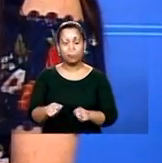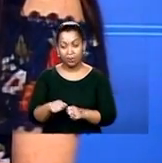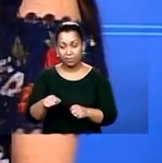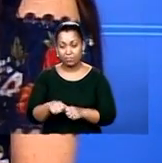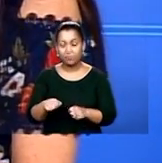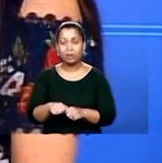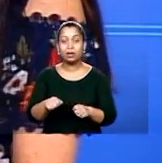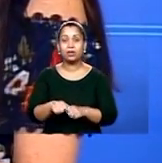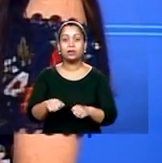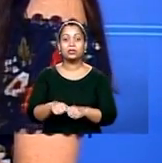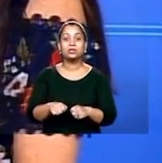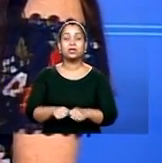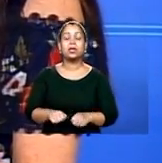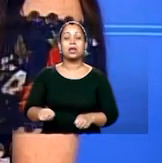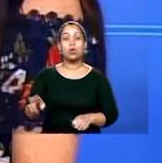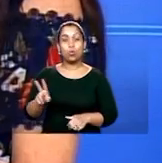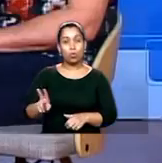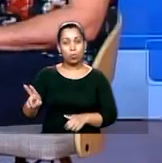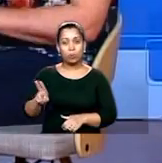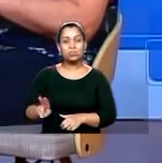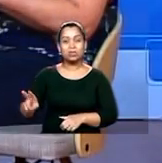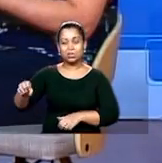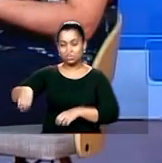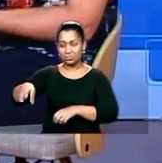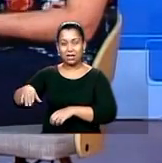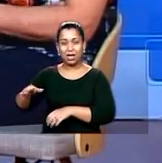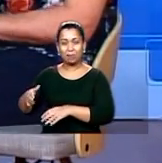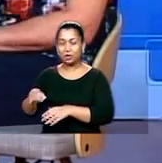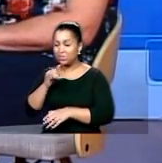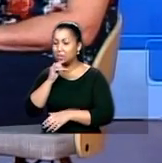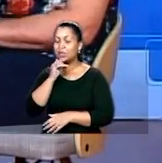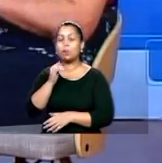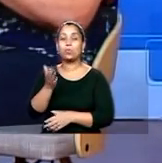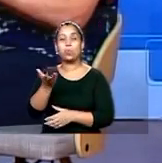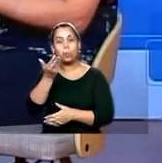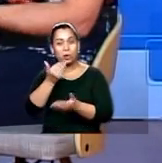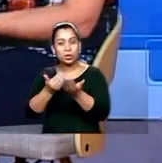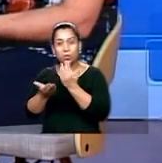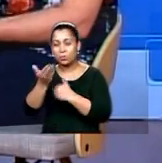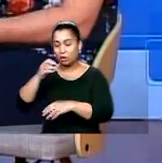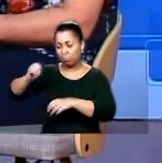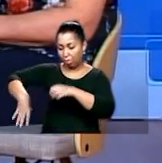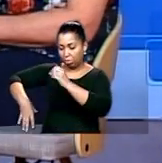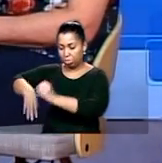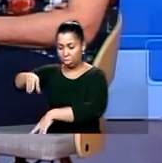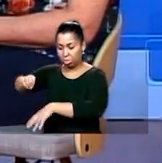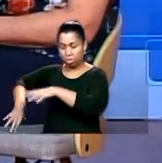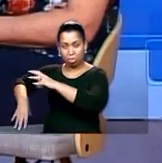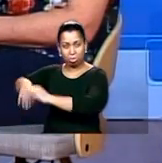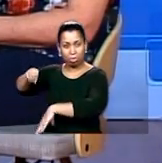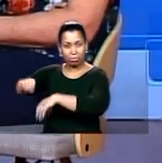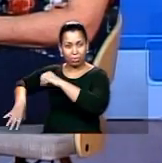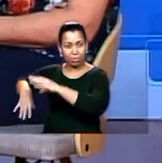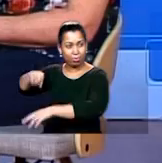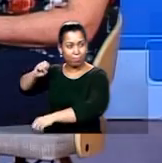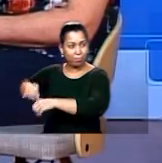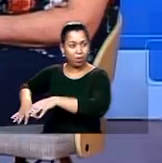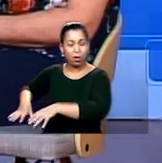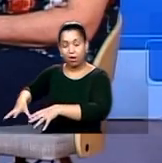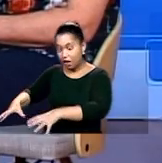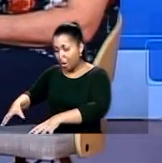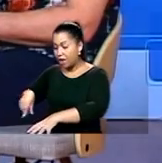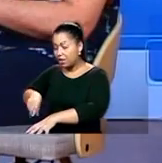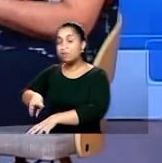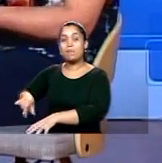de uma usina de compostagem. Ah, olha que bacana. Então, todo o alimento que é descartado, né, do banco de alimentos, ele